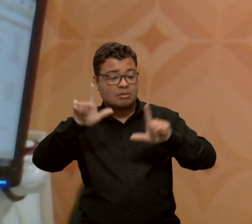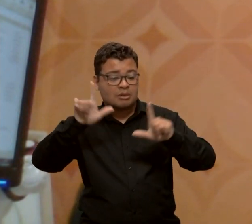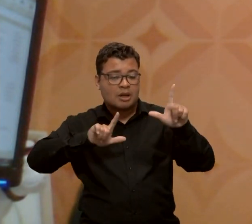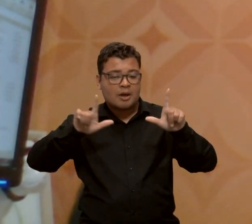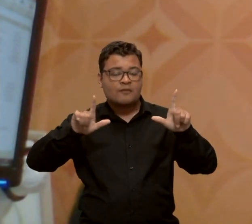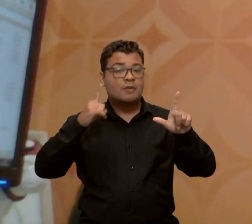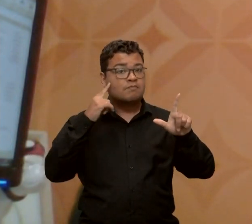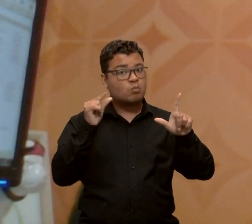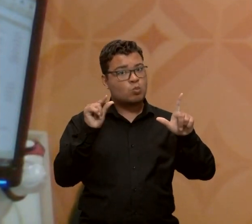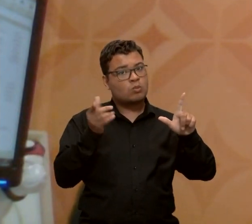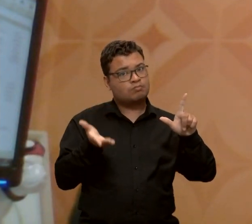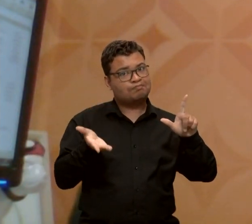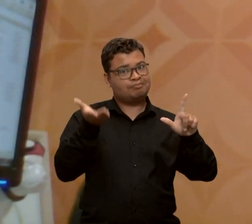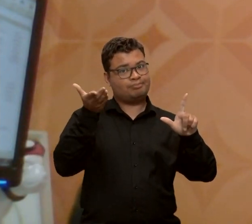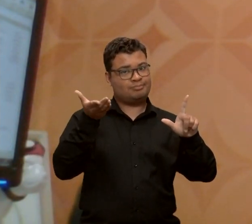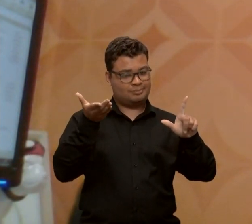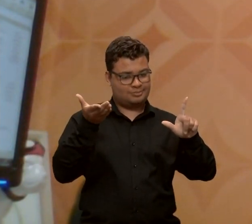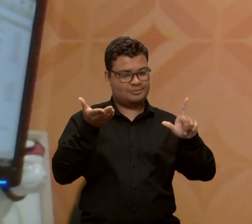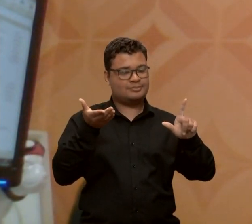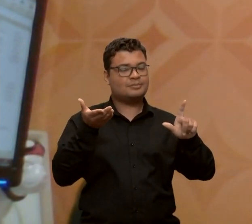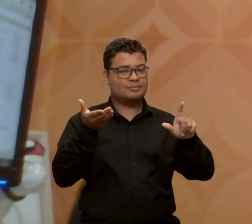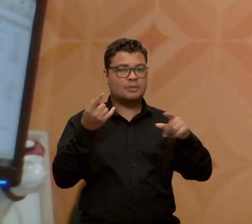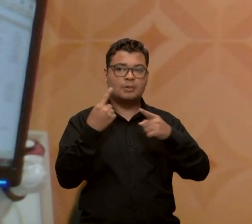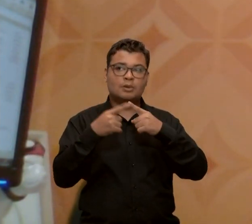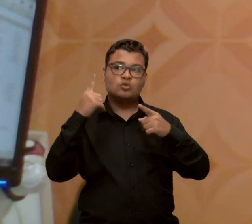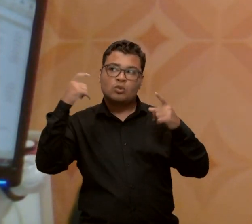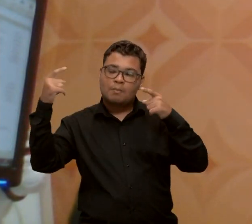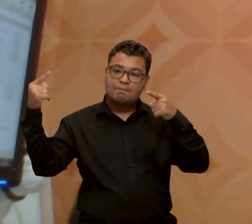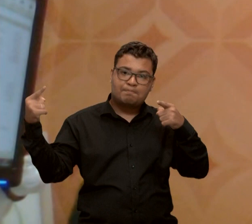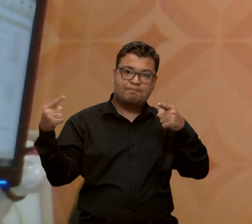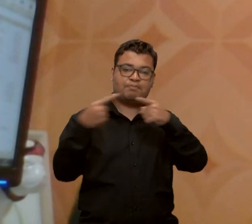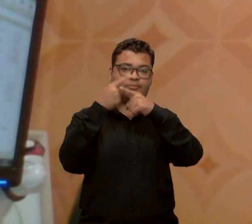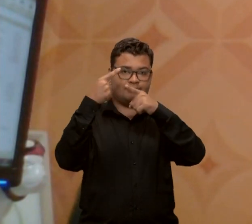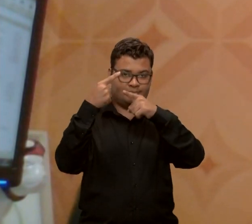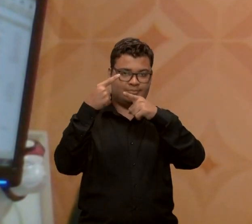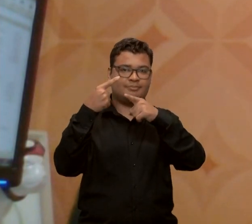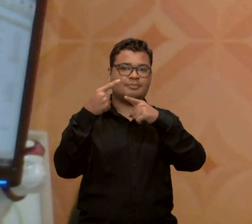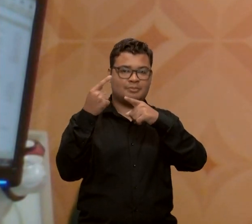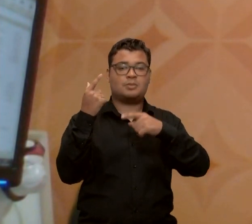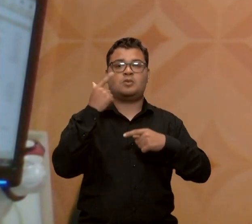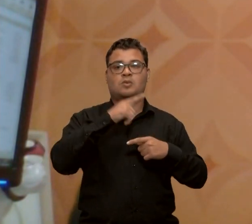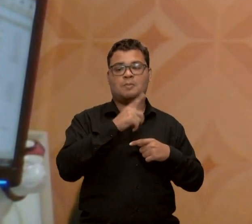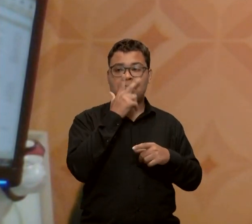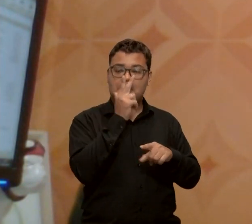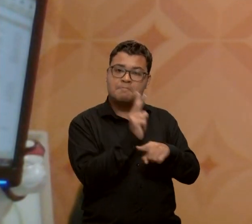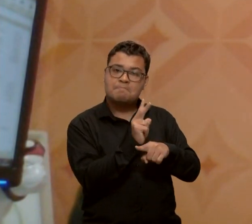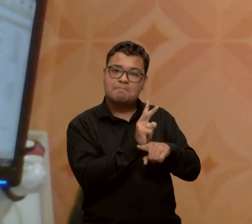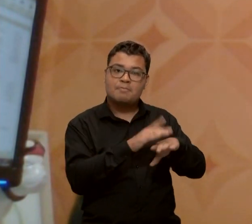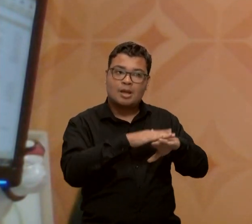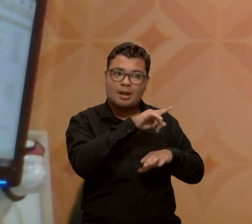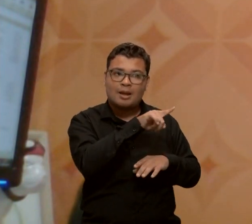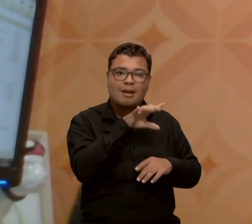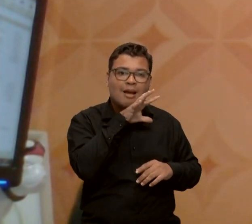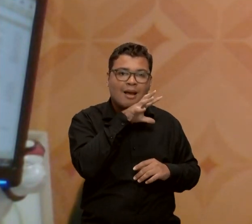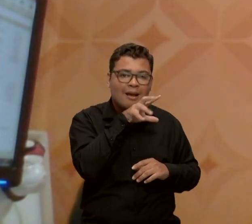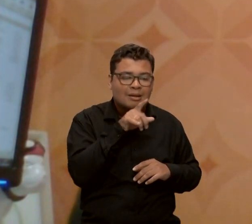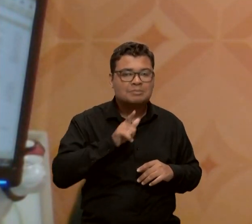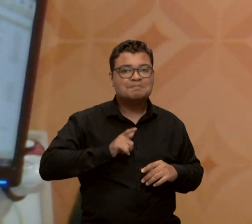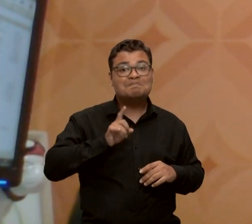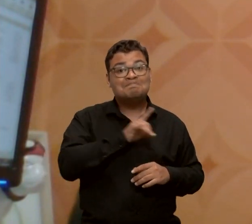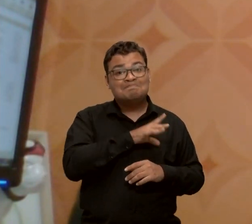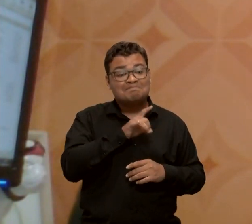volume mais alto. Então, todas essas coisas auxiliam e ajudam bastante os animais que têm medo de fogos